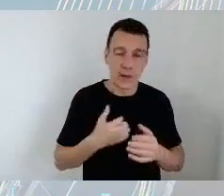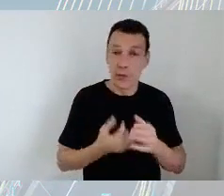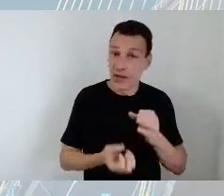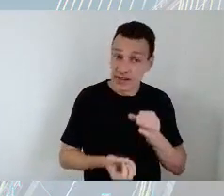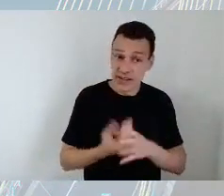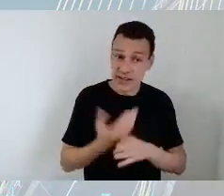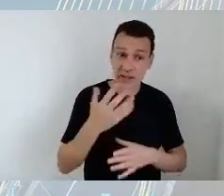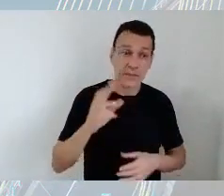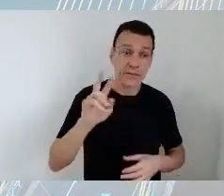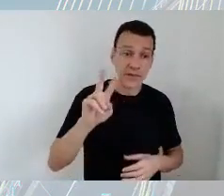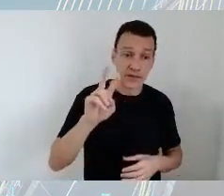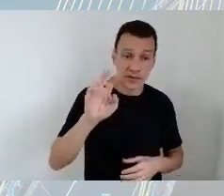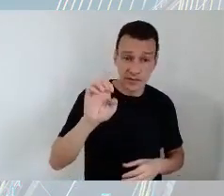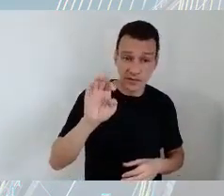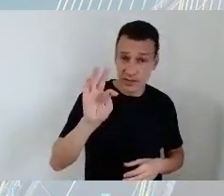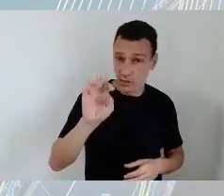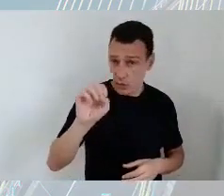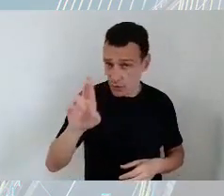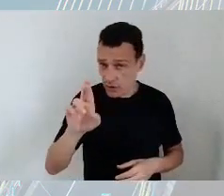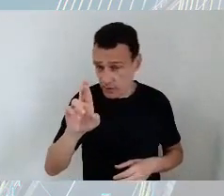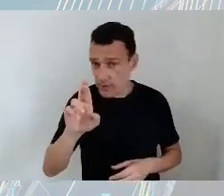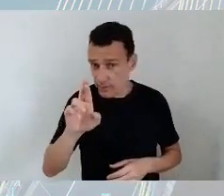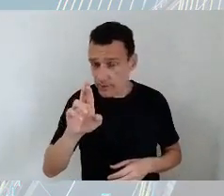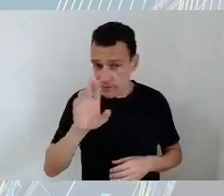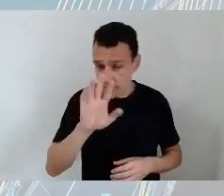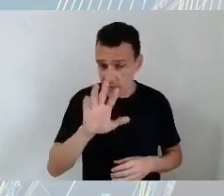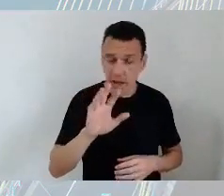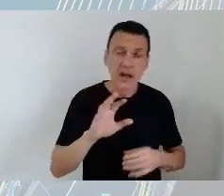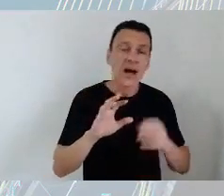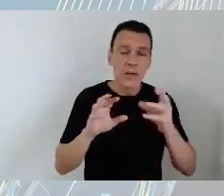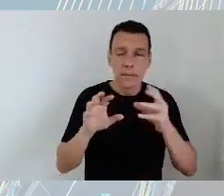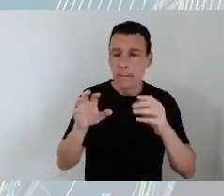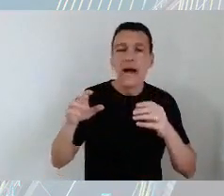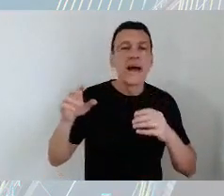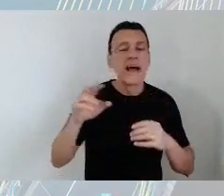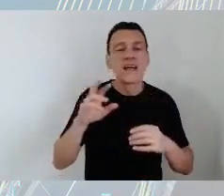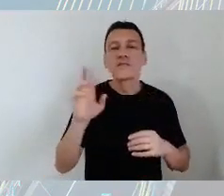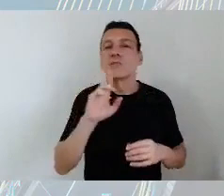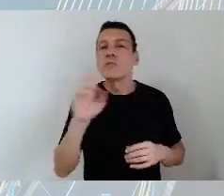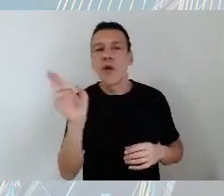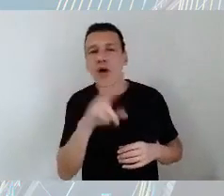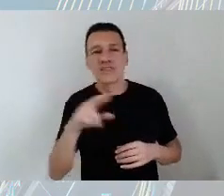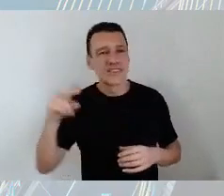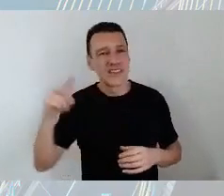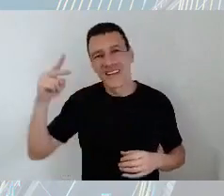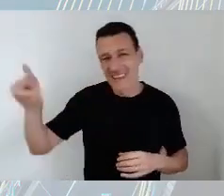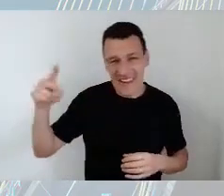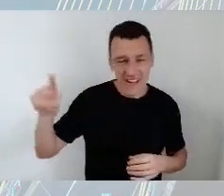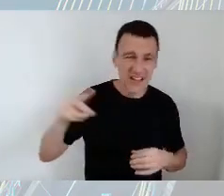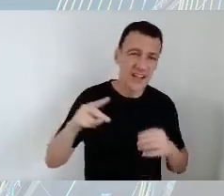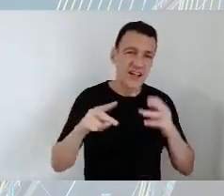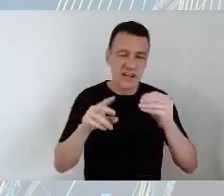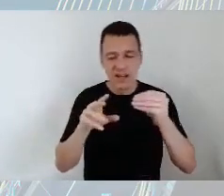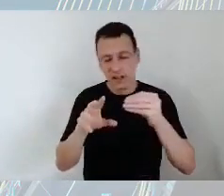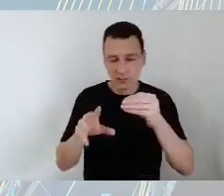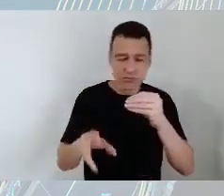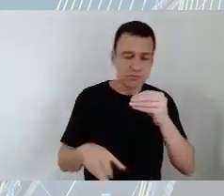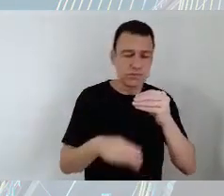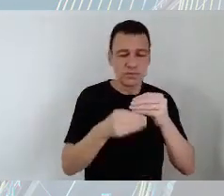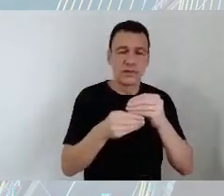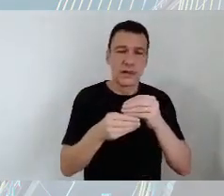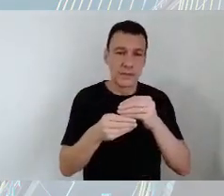nesse vetor de mensagens a resposta do usuário, e aqui ainda é a resposta dessa primeira parte.